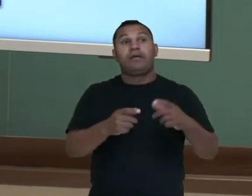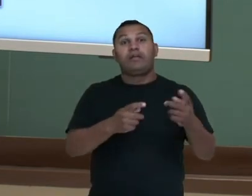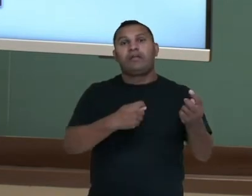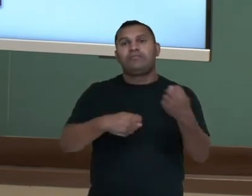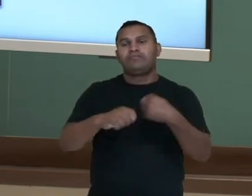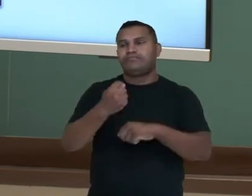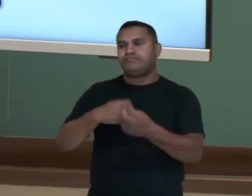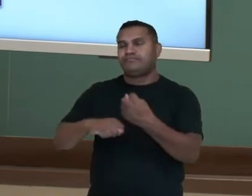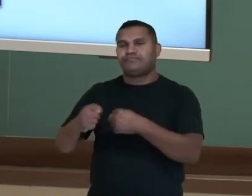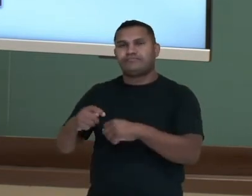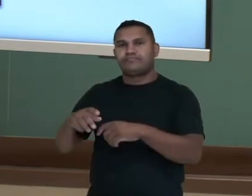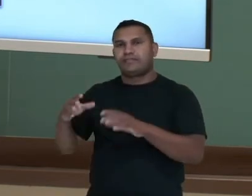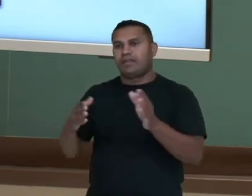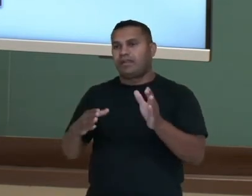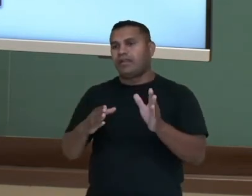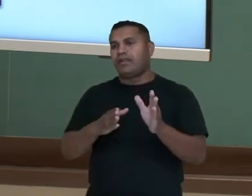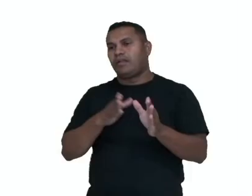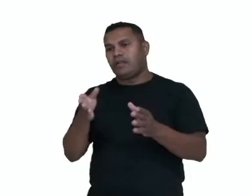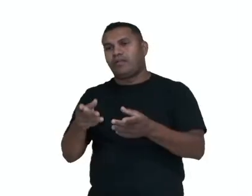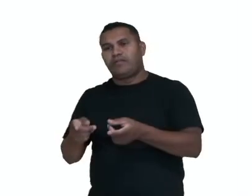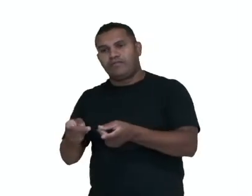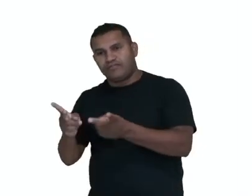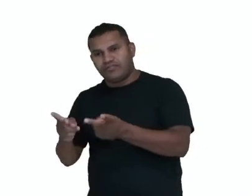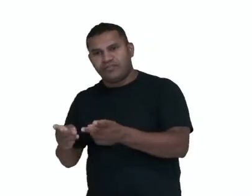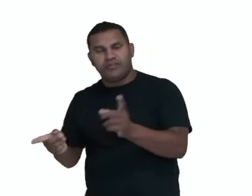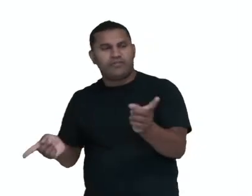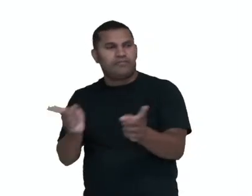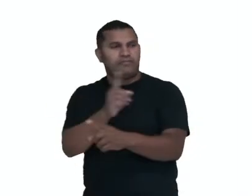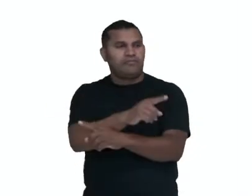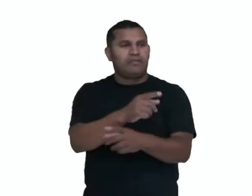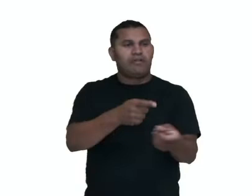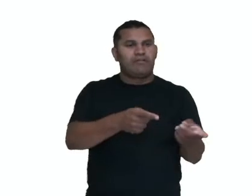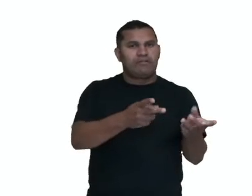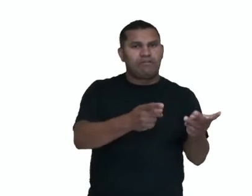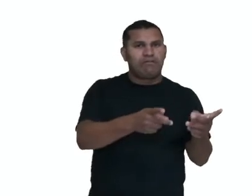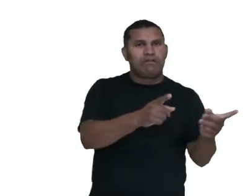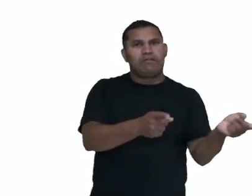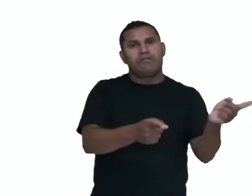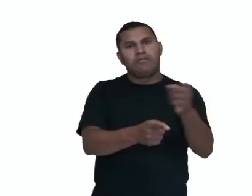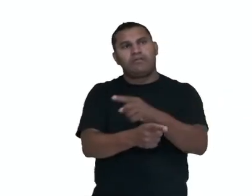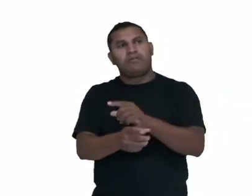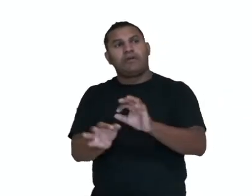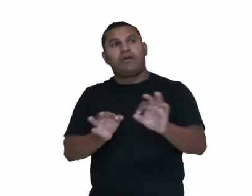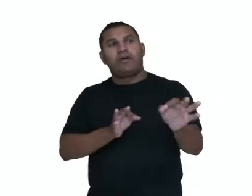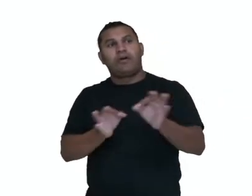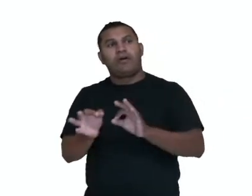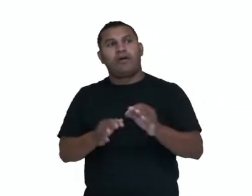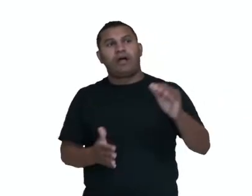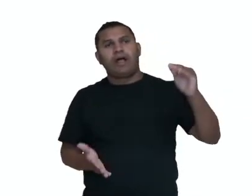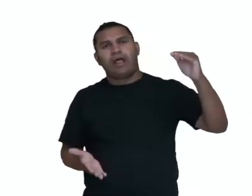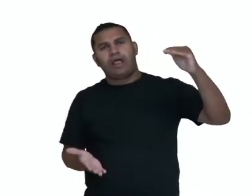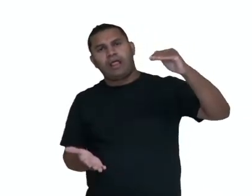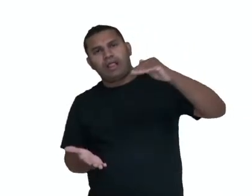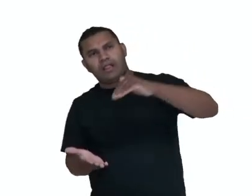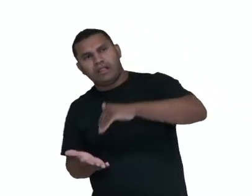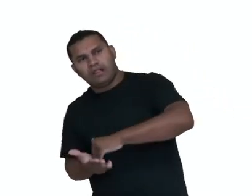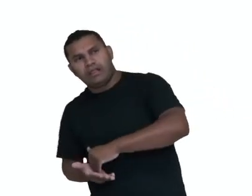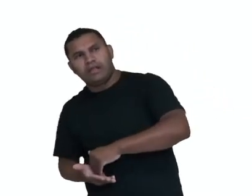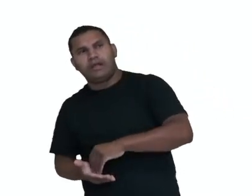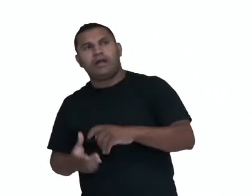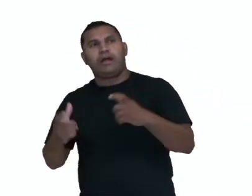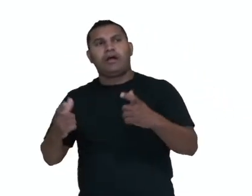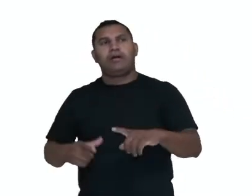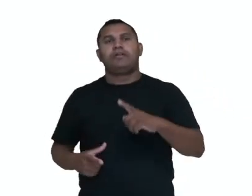comerciais, né? Começando desde aqui dessa costa banhada pelo Oceano Atlântico, chegando até ali o Oceano Índico,